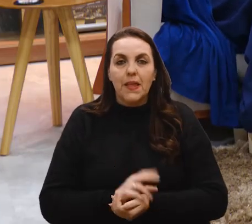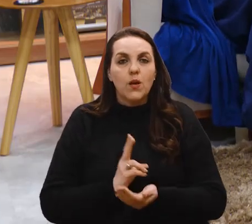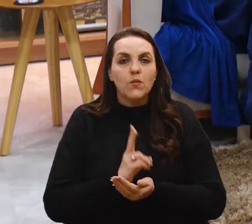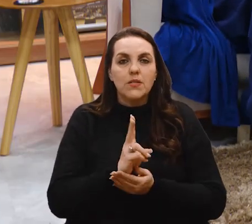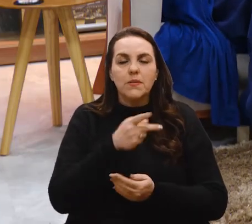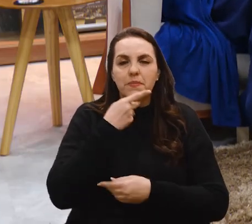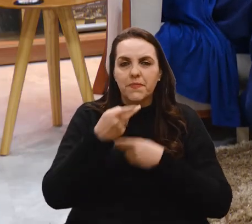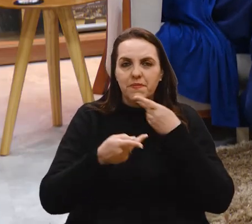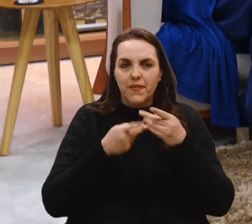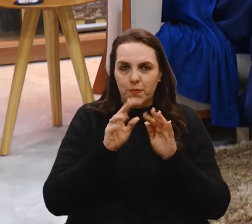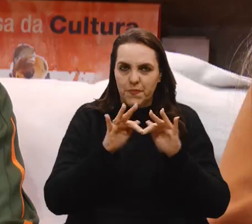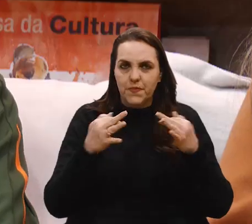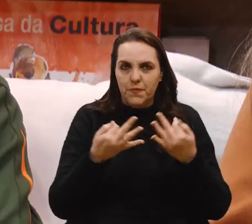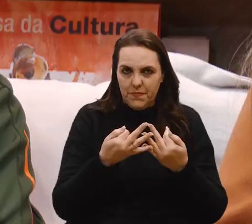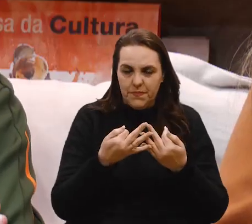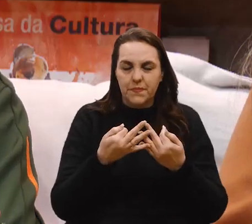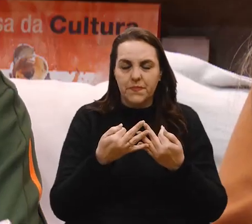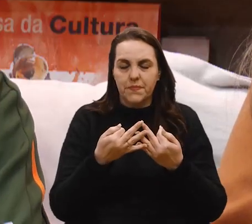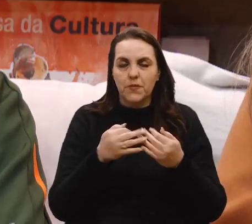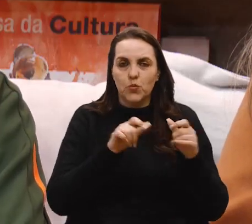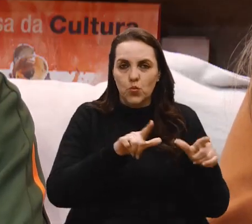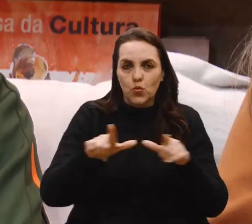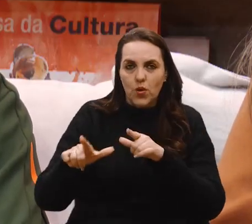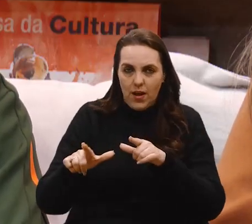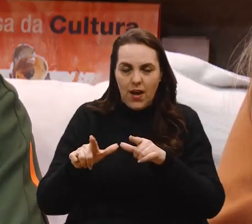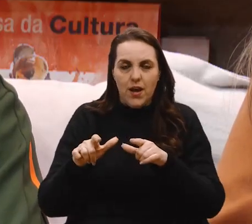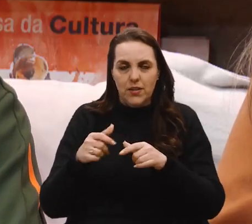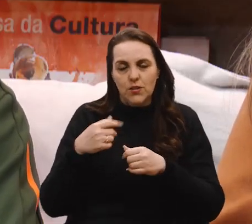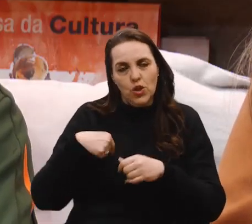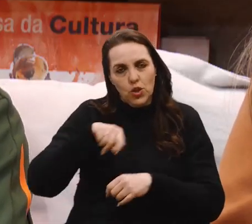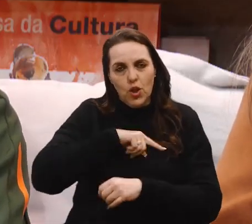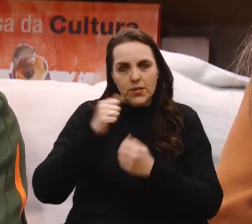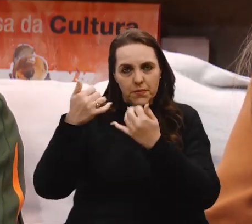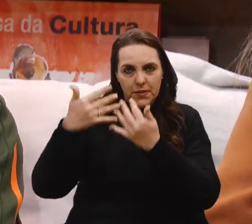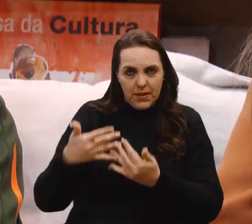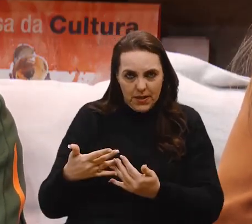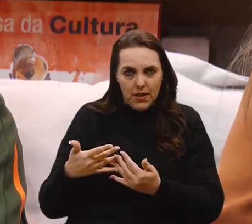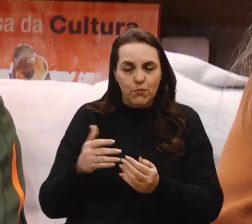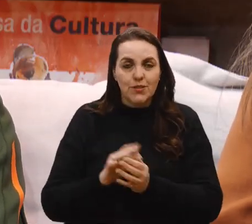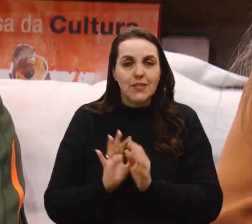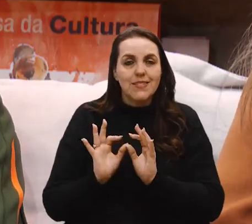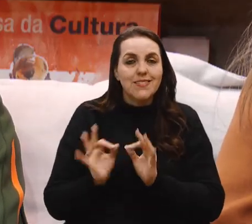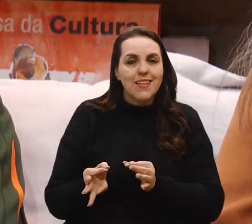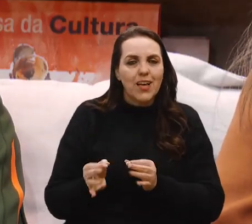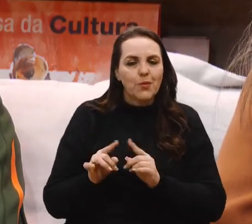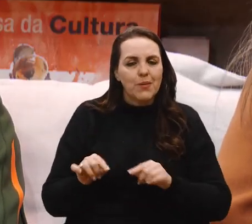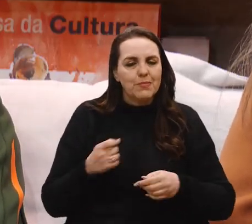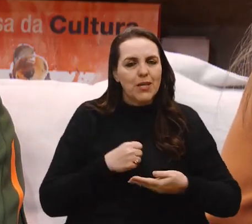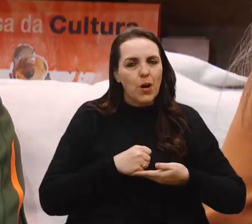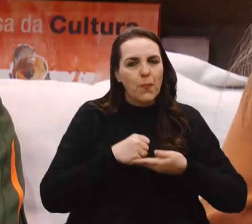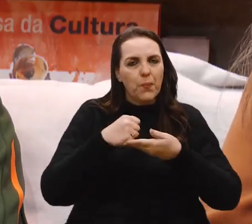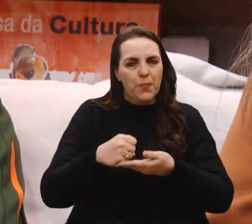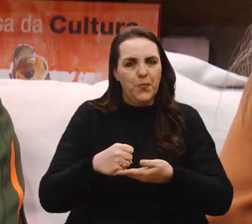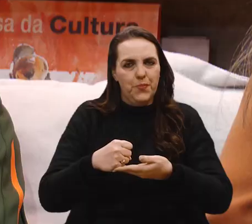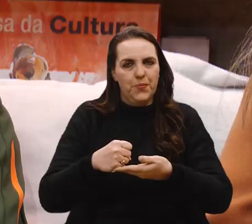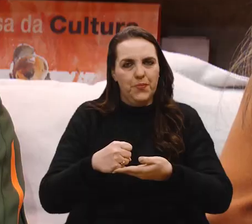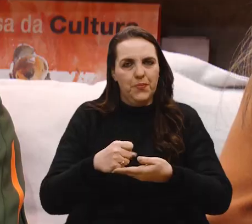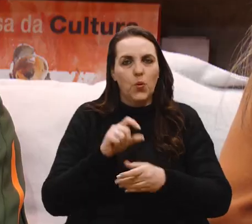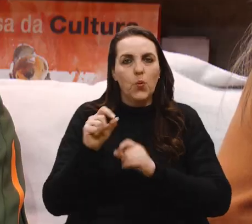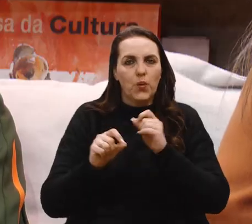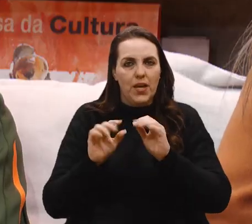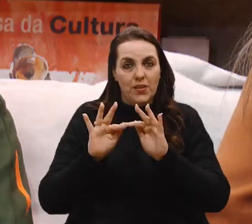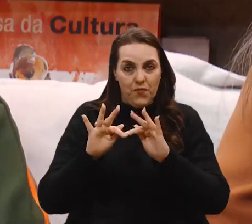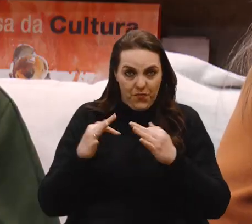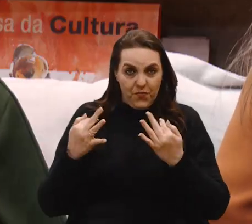né, para as famílias e nos lugares onde nós temos falado, é que dá certo, mas precisa de ter um suporte, né, que é o quê? A